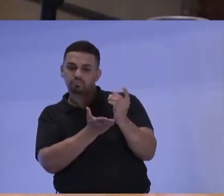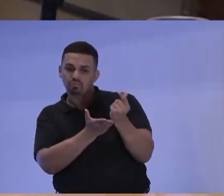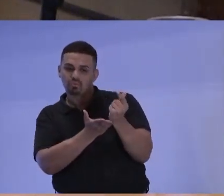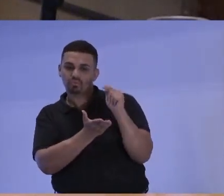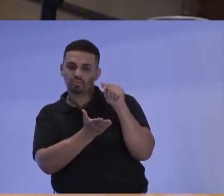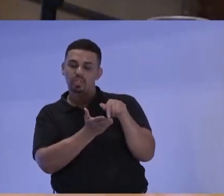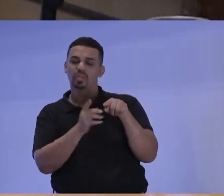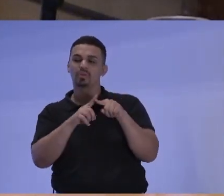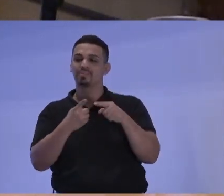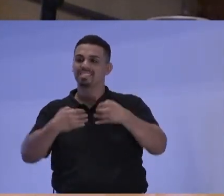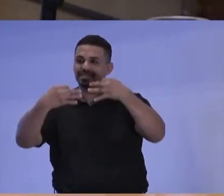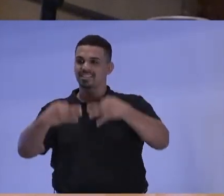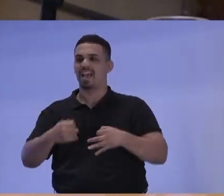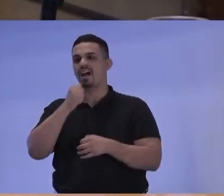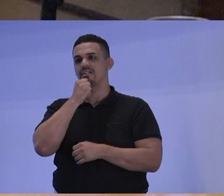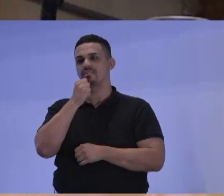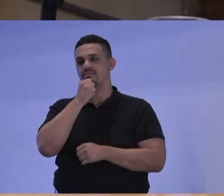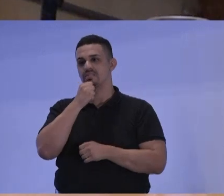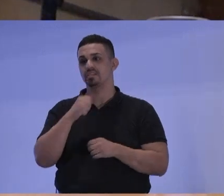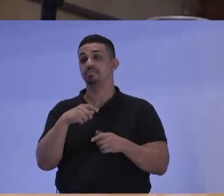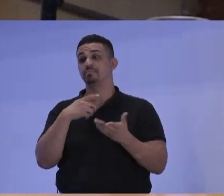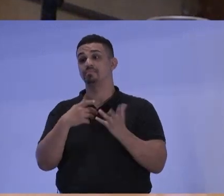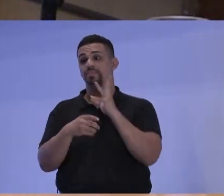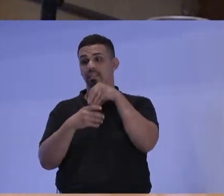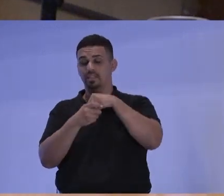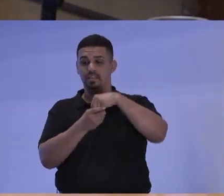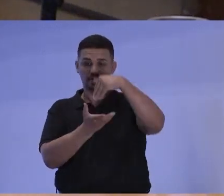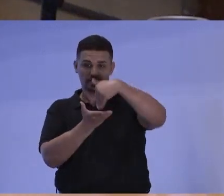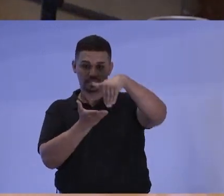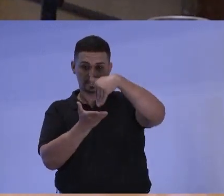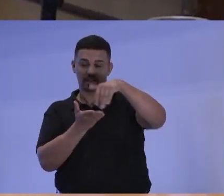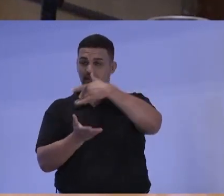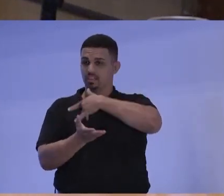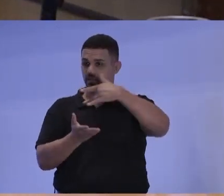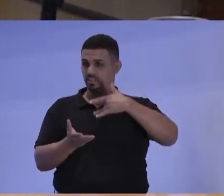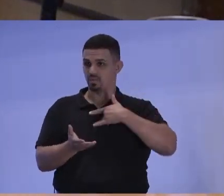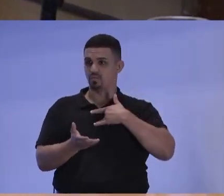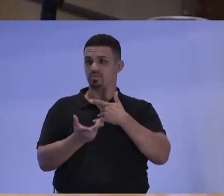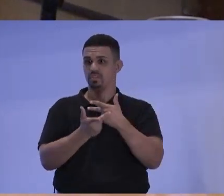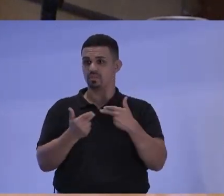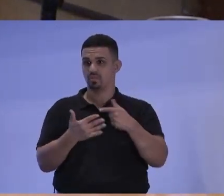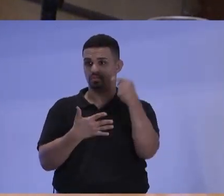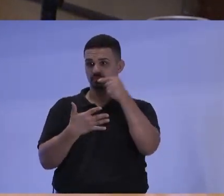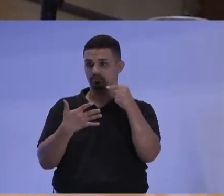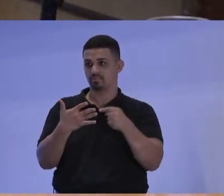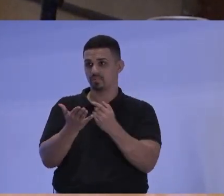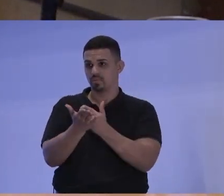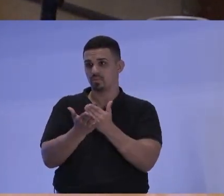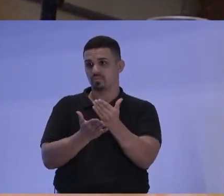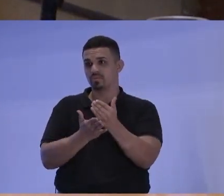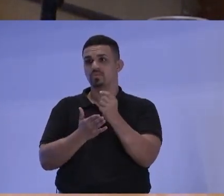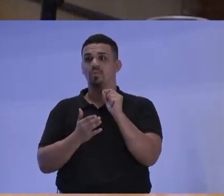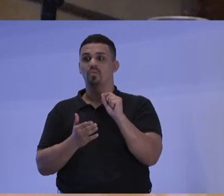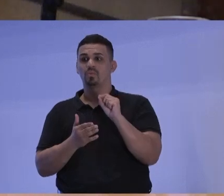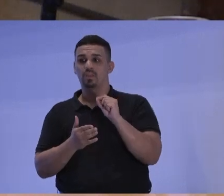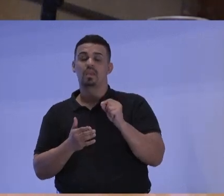certo, porque dentro da Secretaria de Saúde, o que começou é que era assim, a